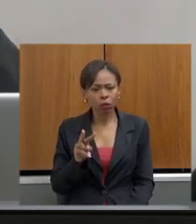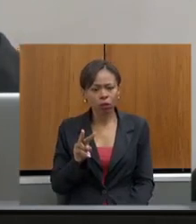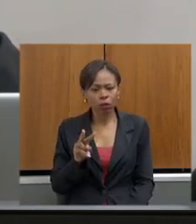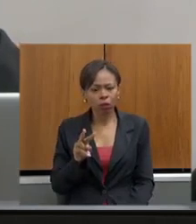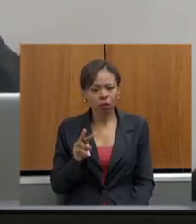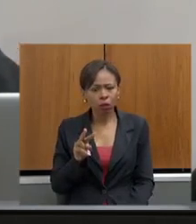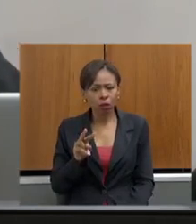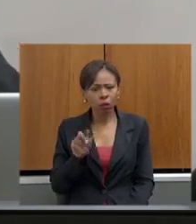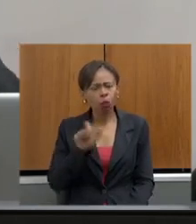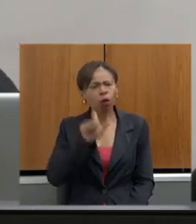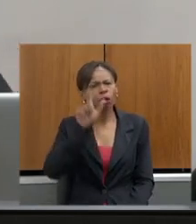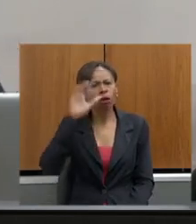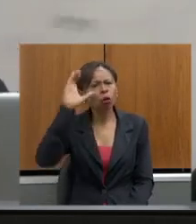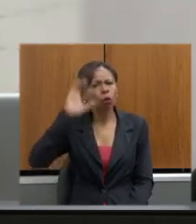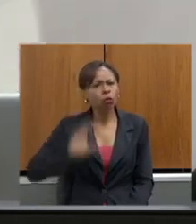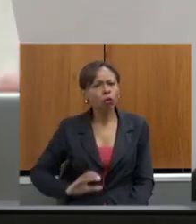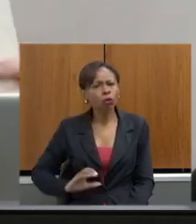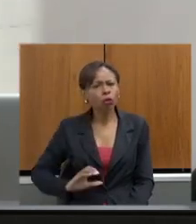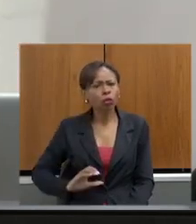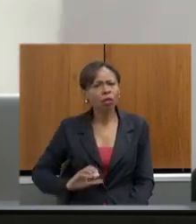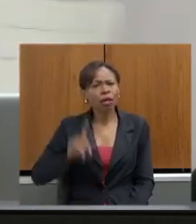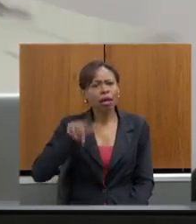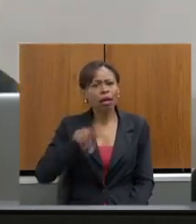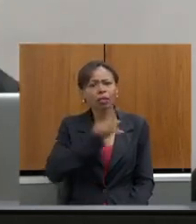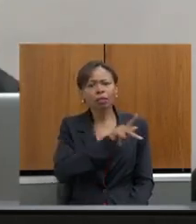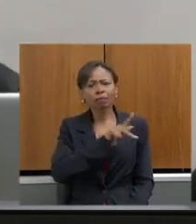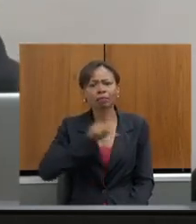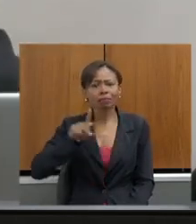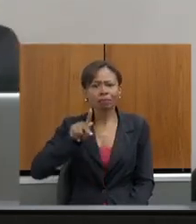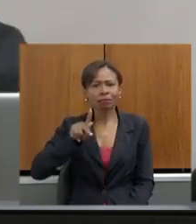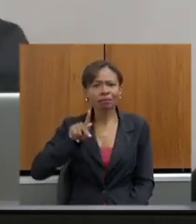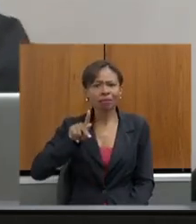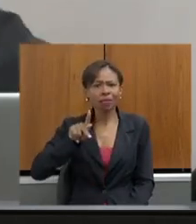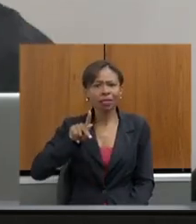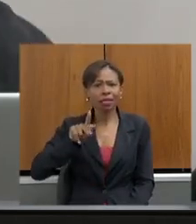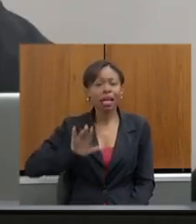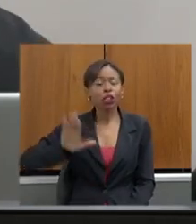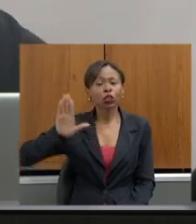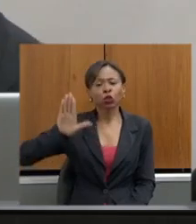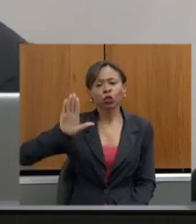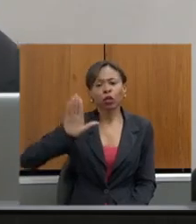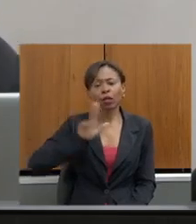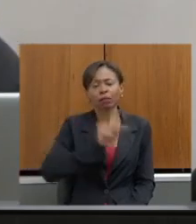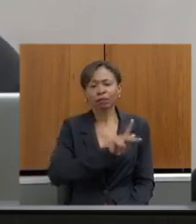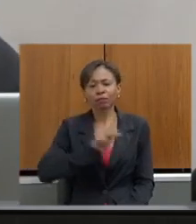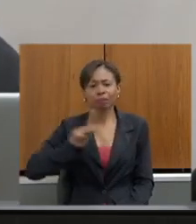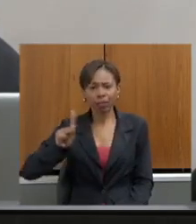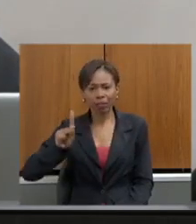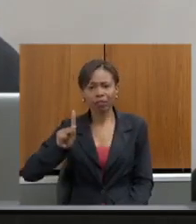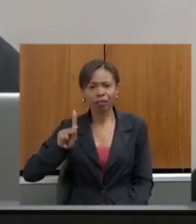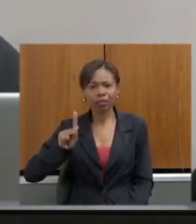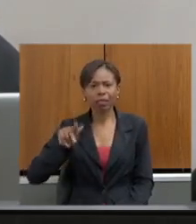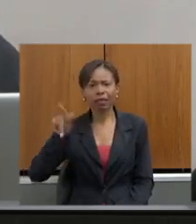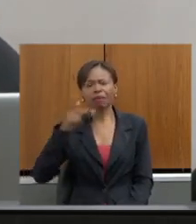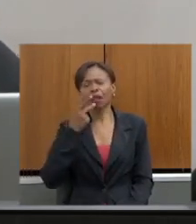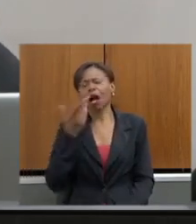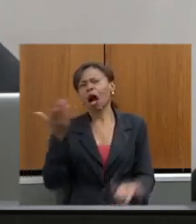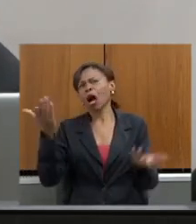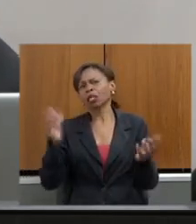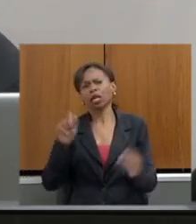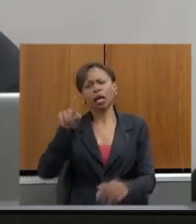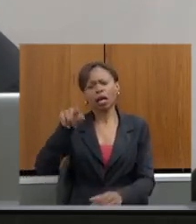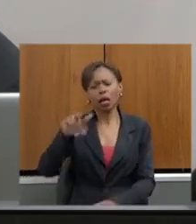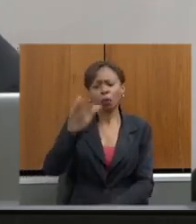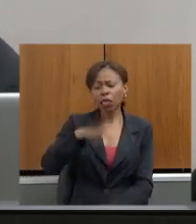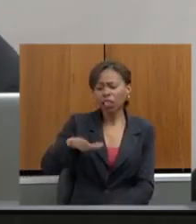e cidadão que é candidato à presidência da república aí e até é falar porque uma criança